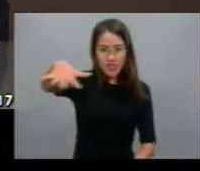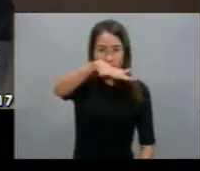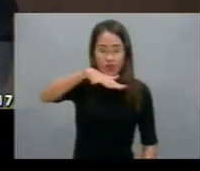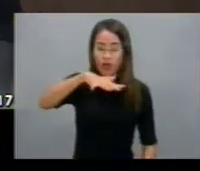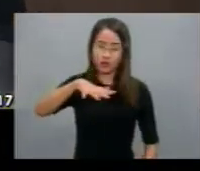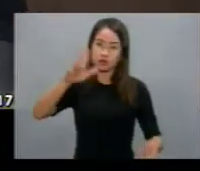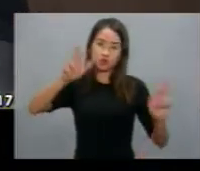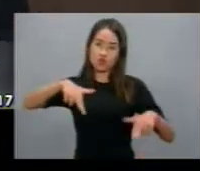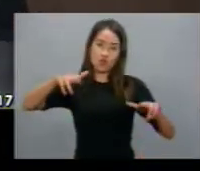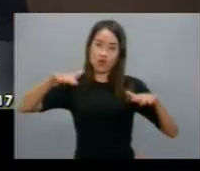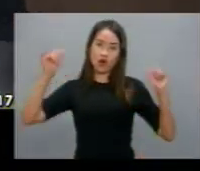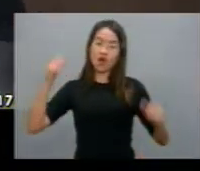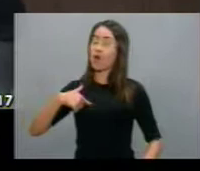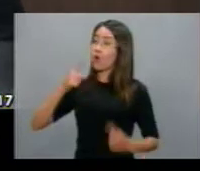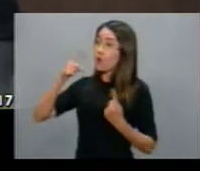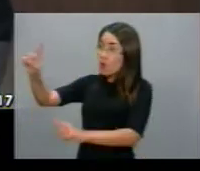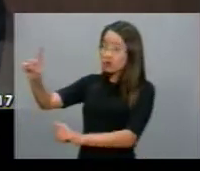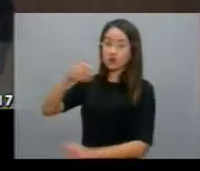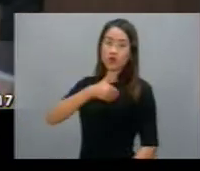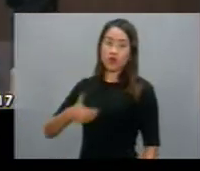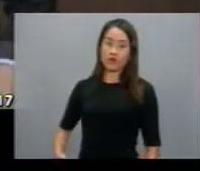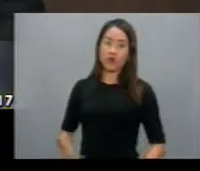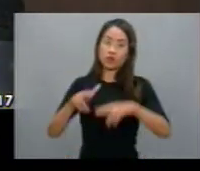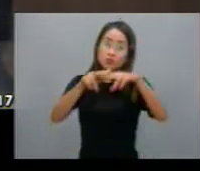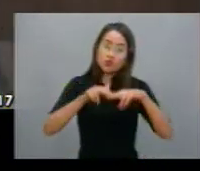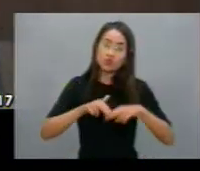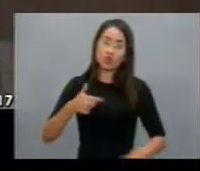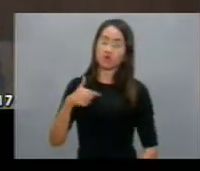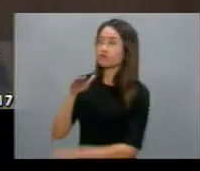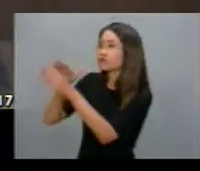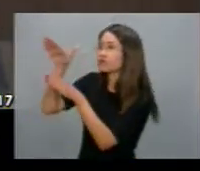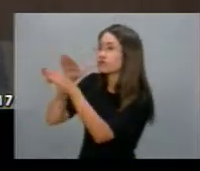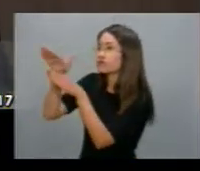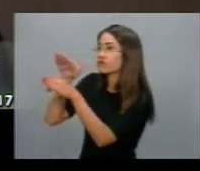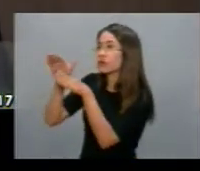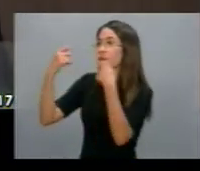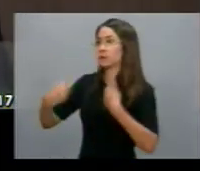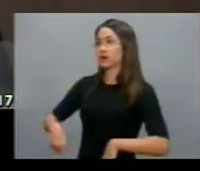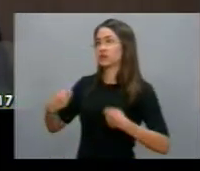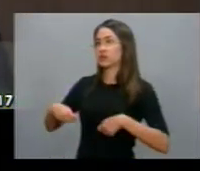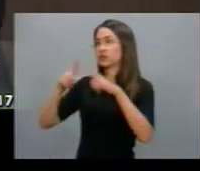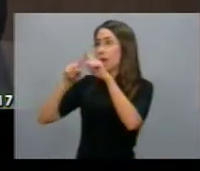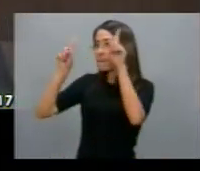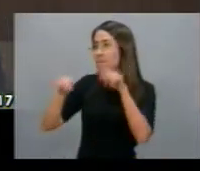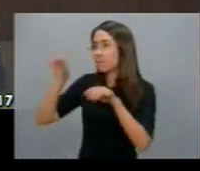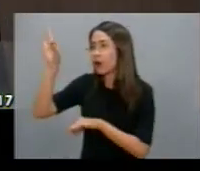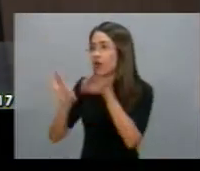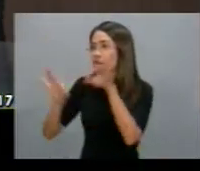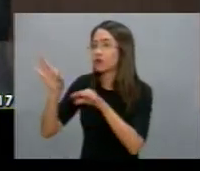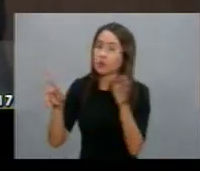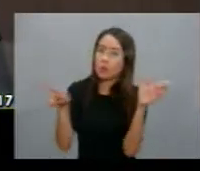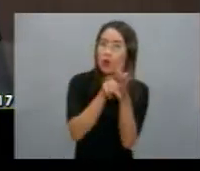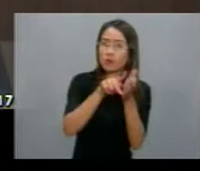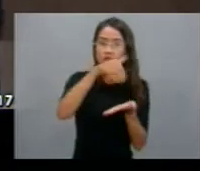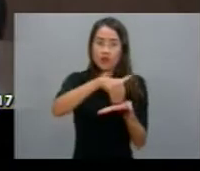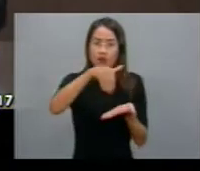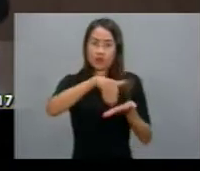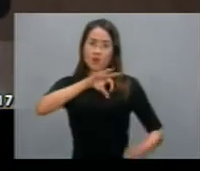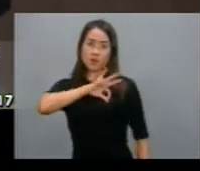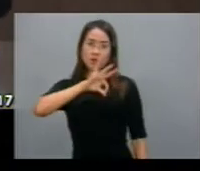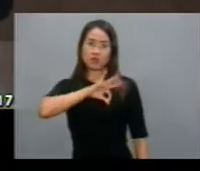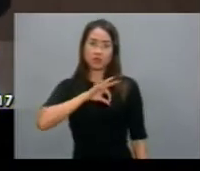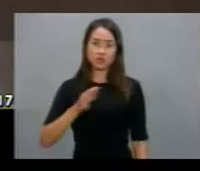vida tranquila. Por isso mesmo, nós entendemos que esta política do conflito, do